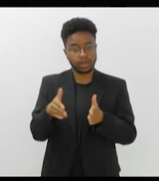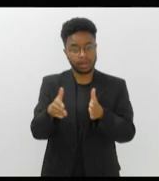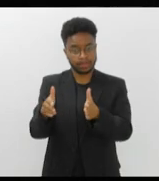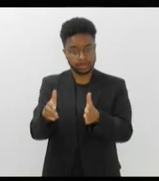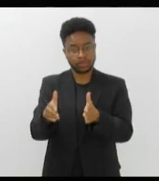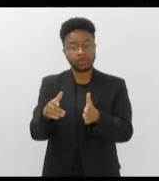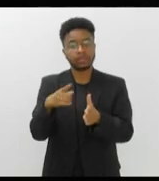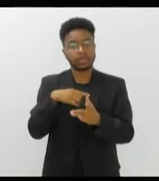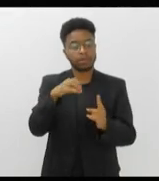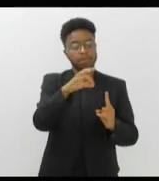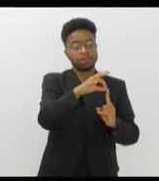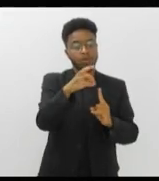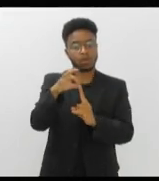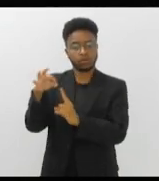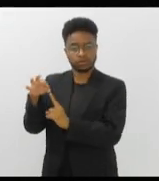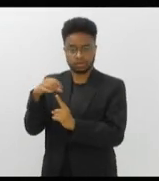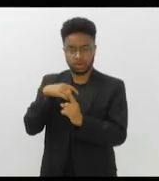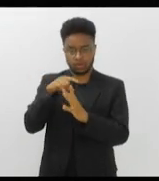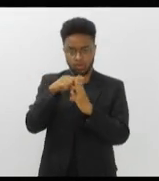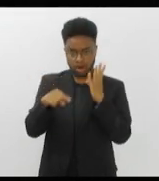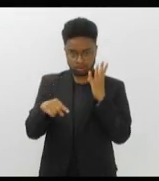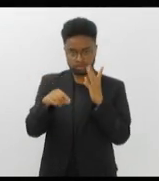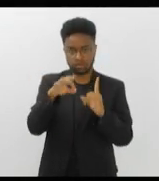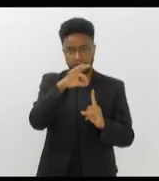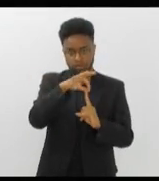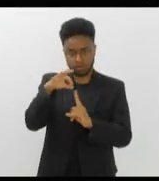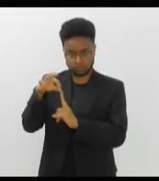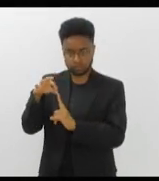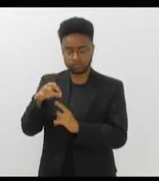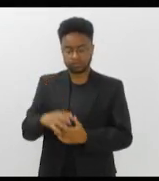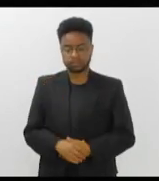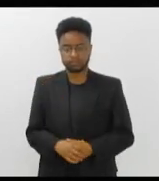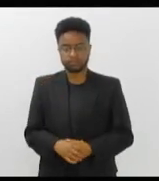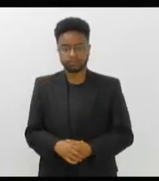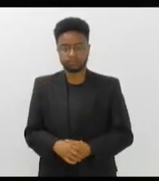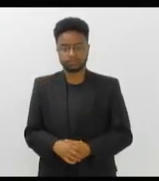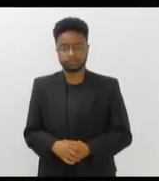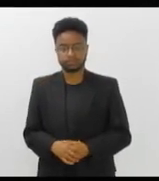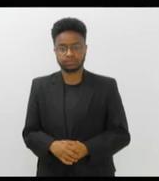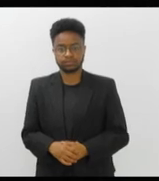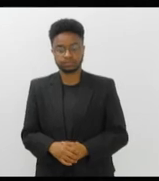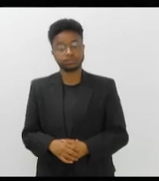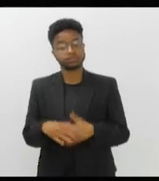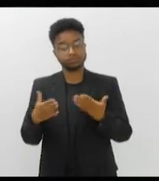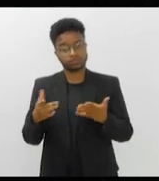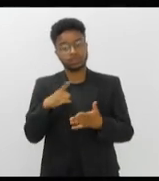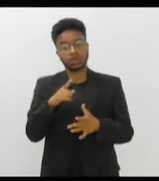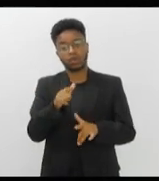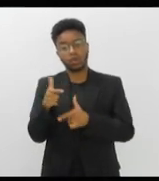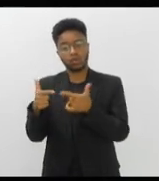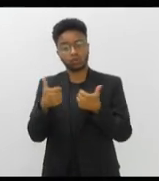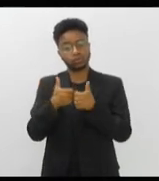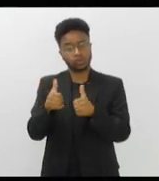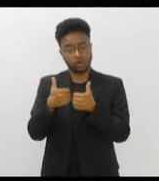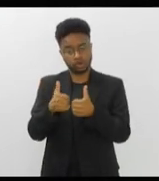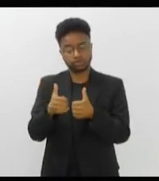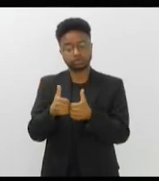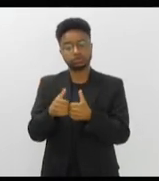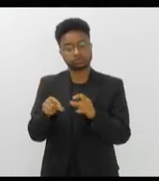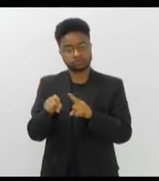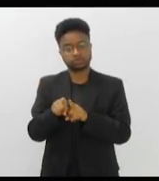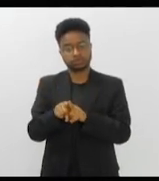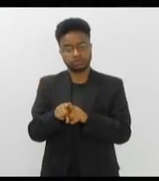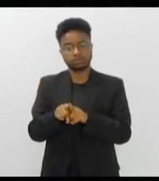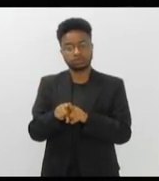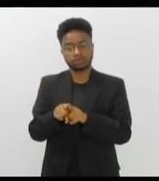outros pontos tem mais são quatro pontos além desse mais três que tem outras linhas que já estão vindo de outro lugar